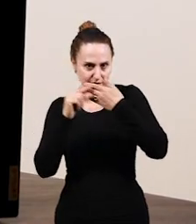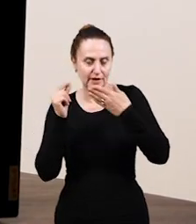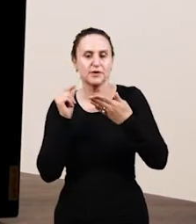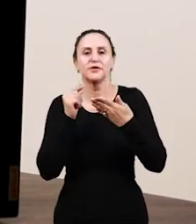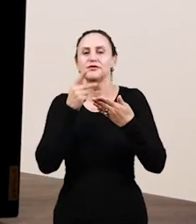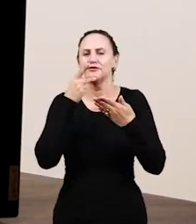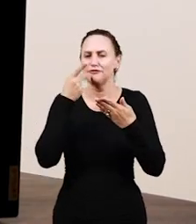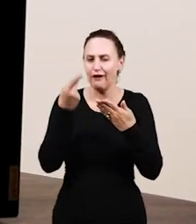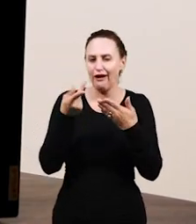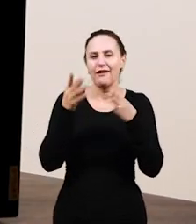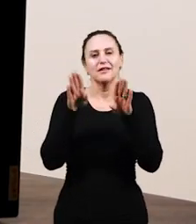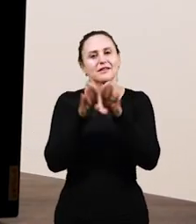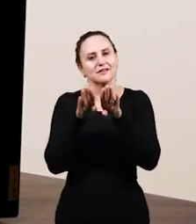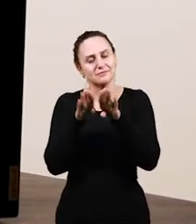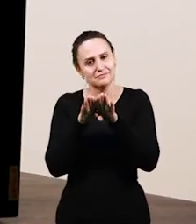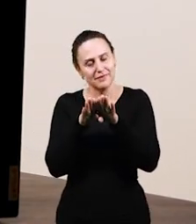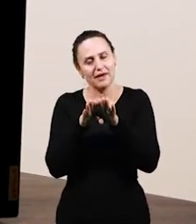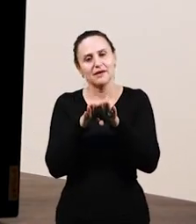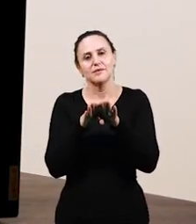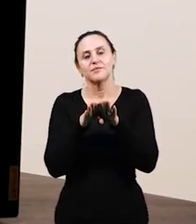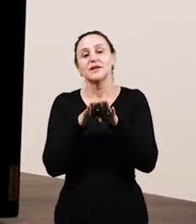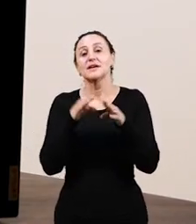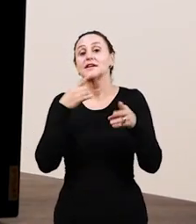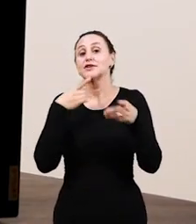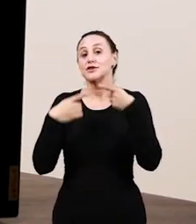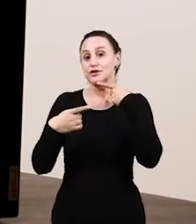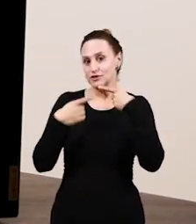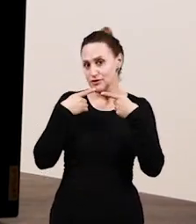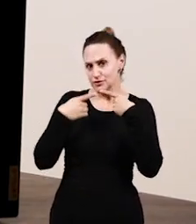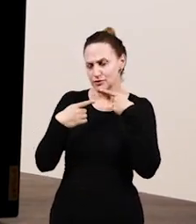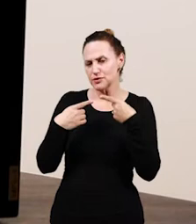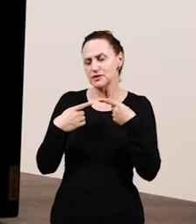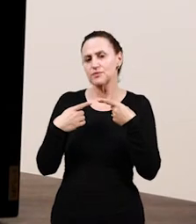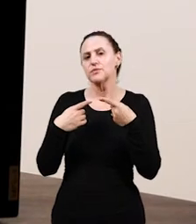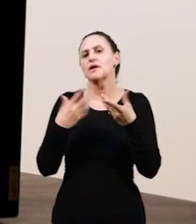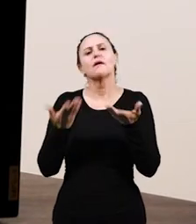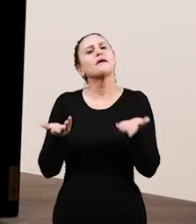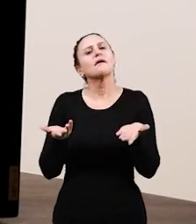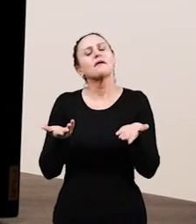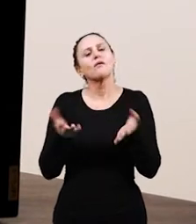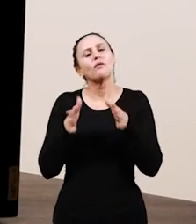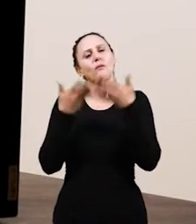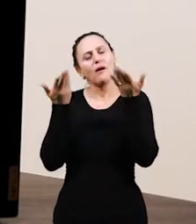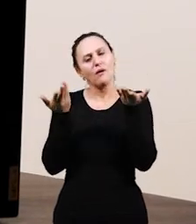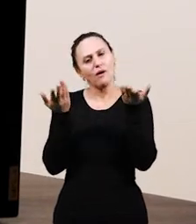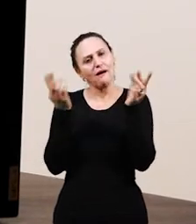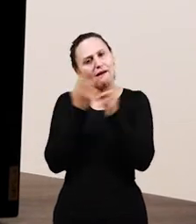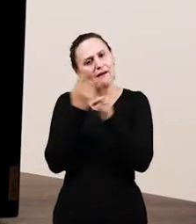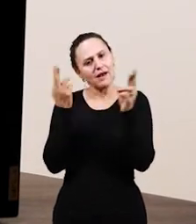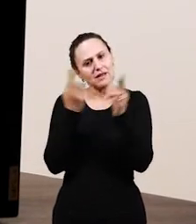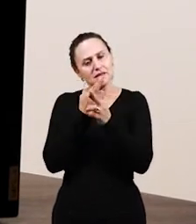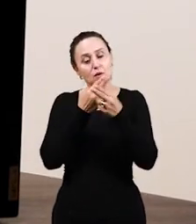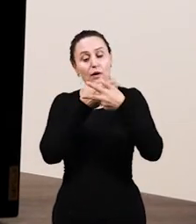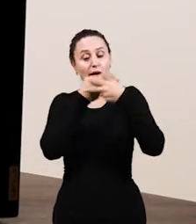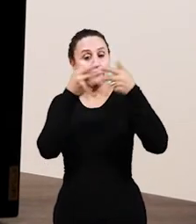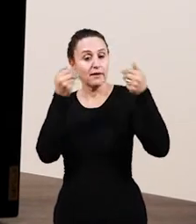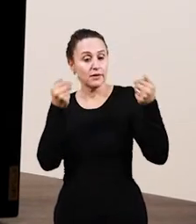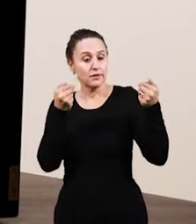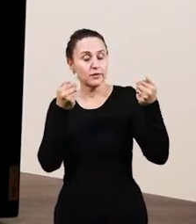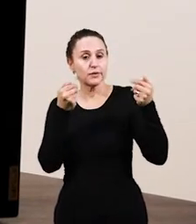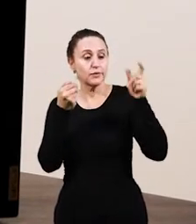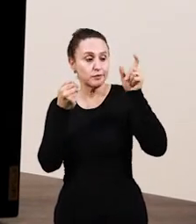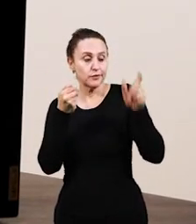chamada crátilo E aí ele tem que ele discuta Então qual é a relação entre a coisa